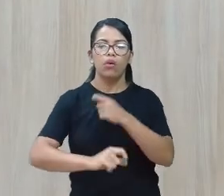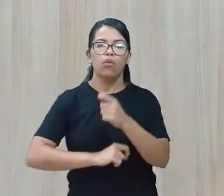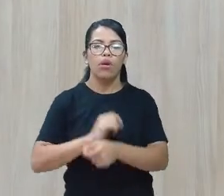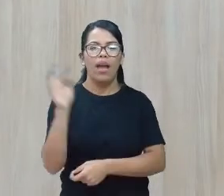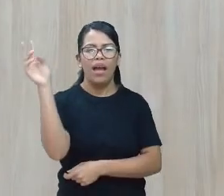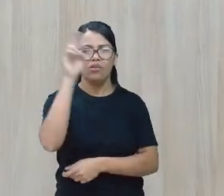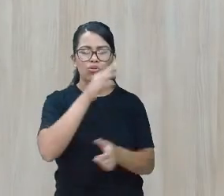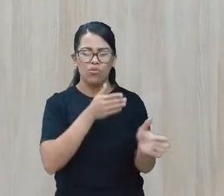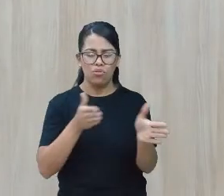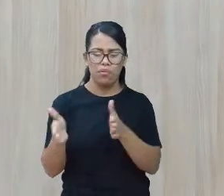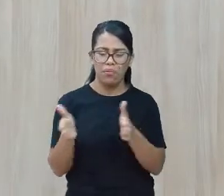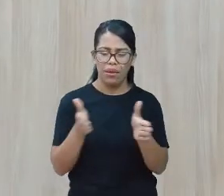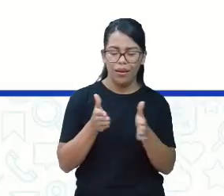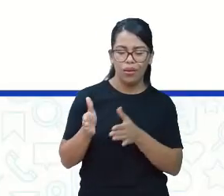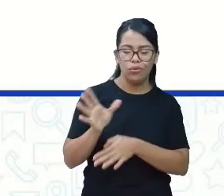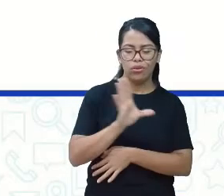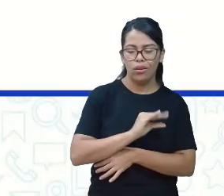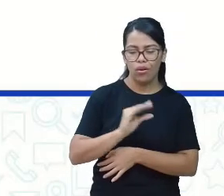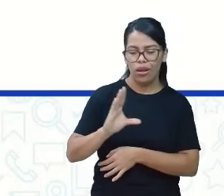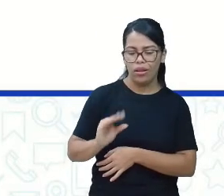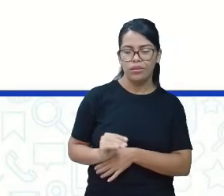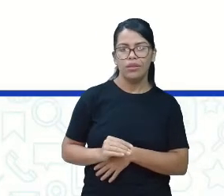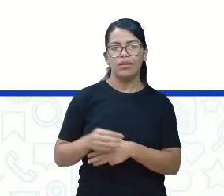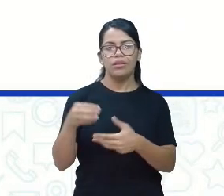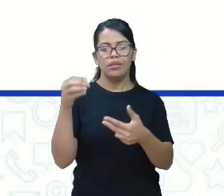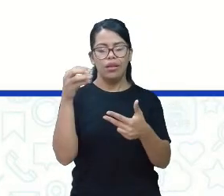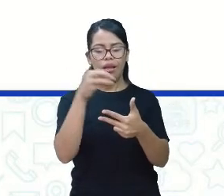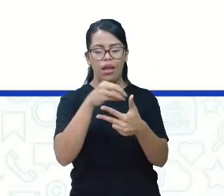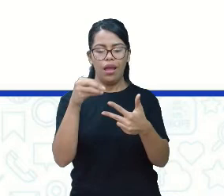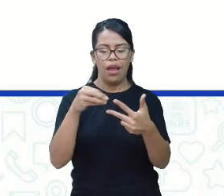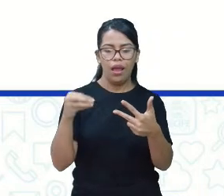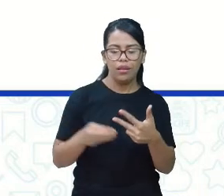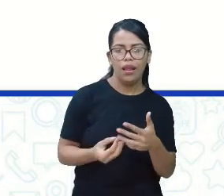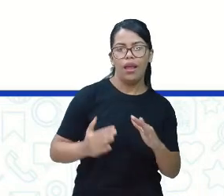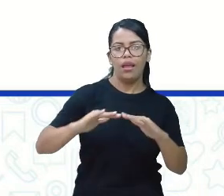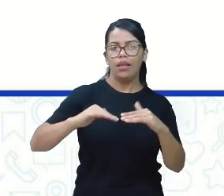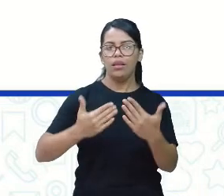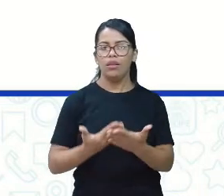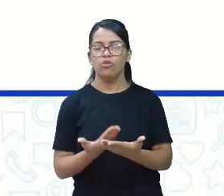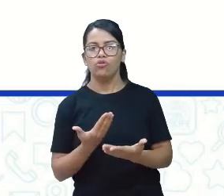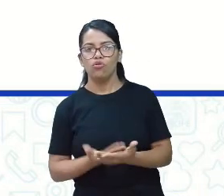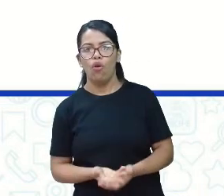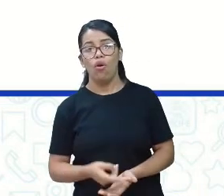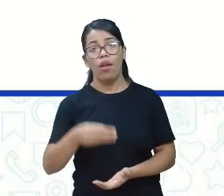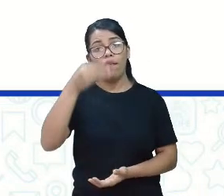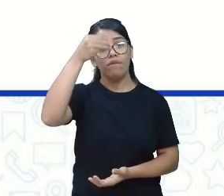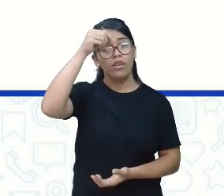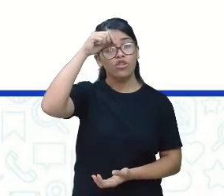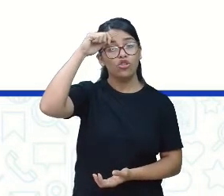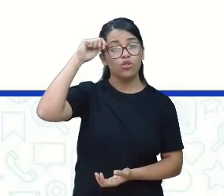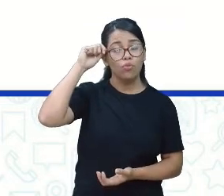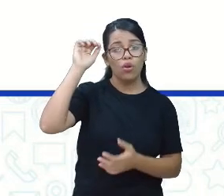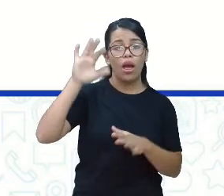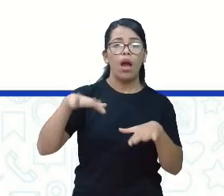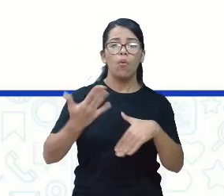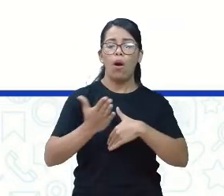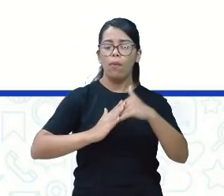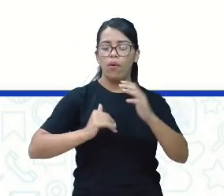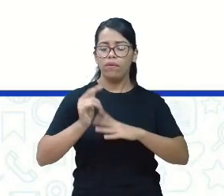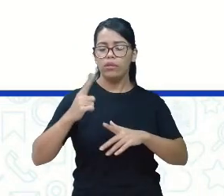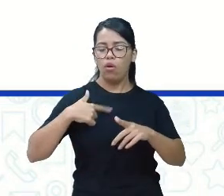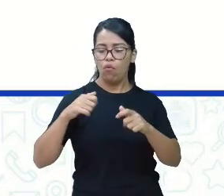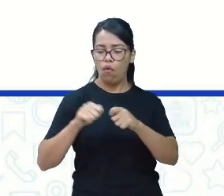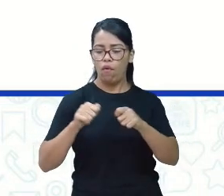né? Enem, escola, vestibular, que profissão eu vou seguir. Então, nós estamos na adolescência